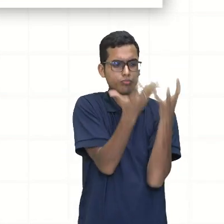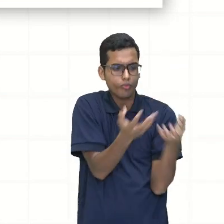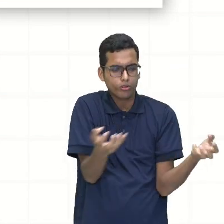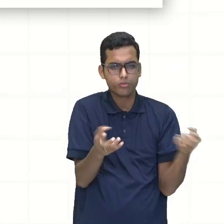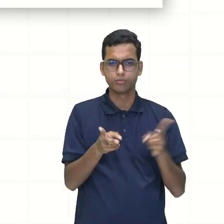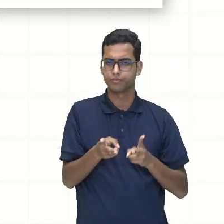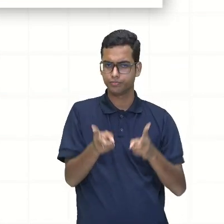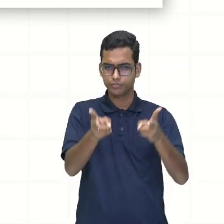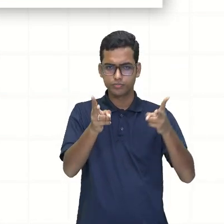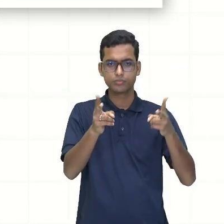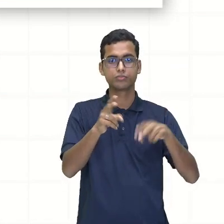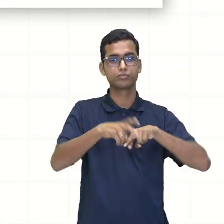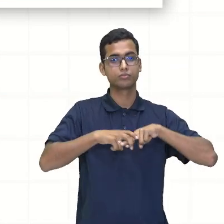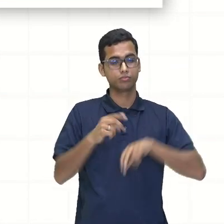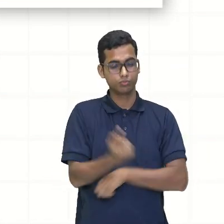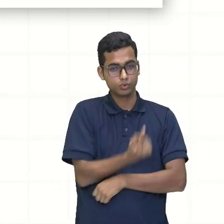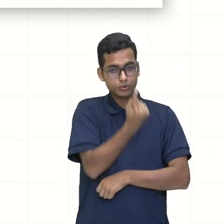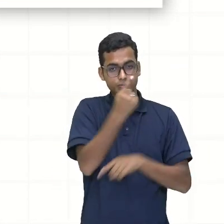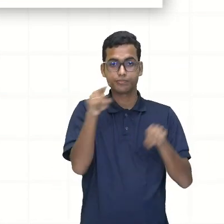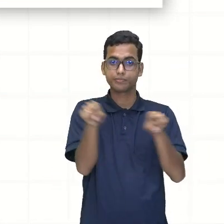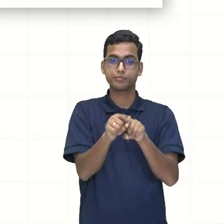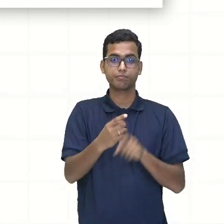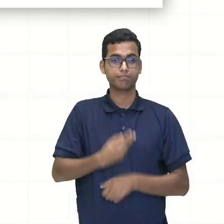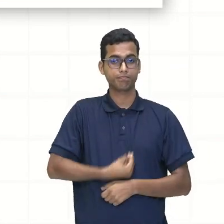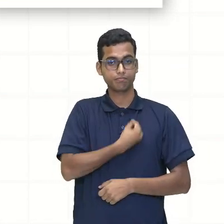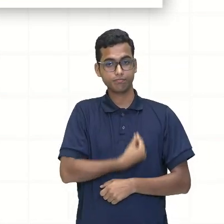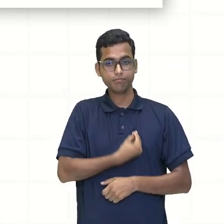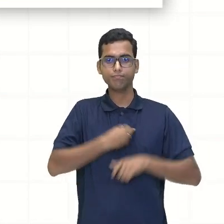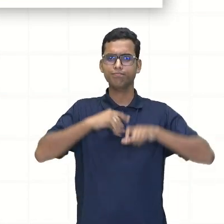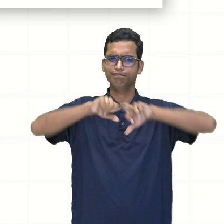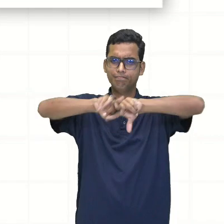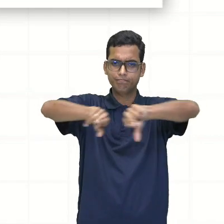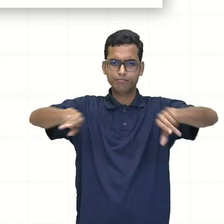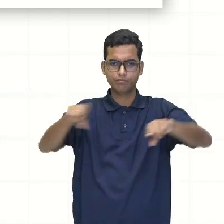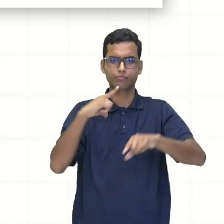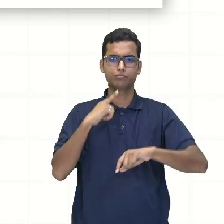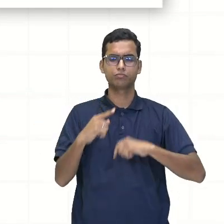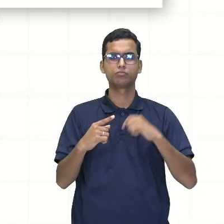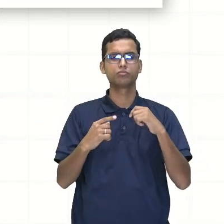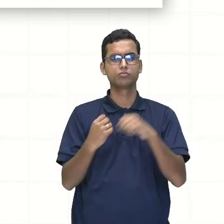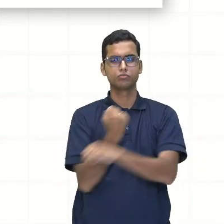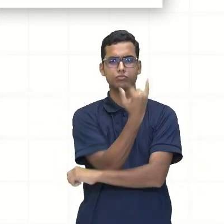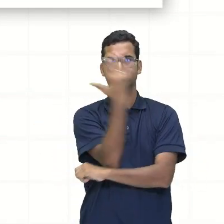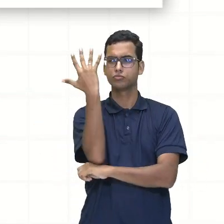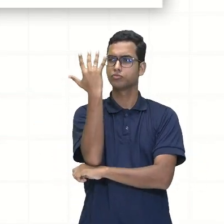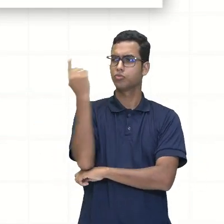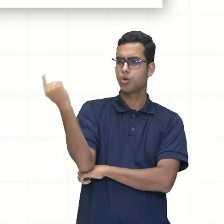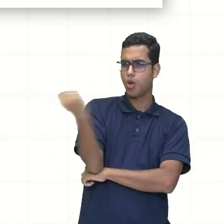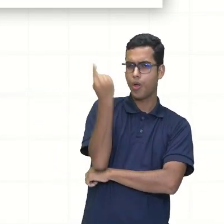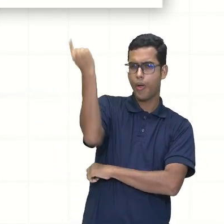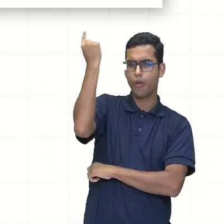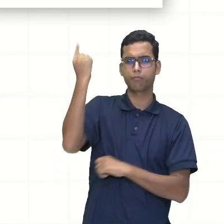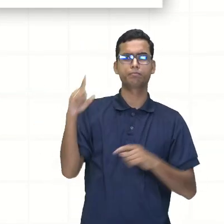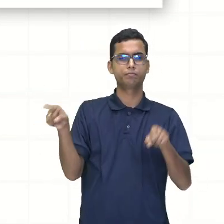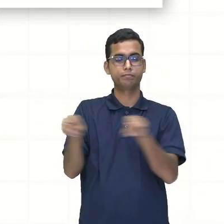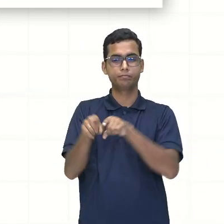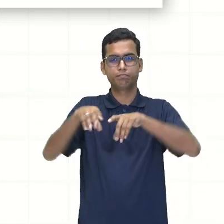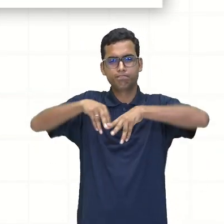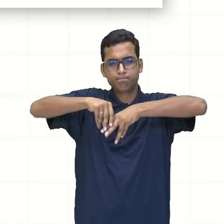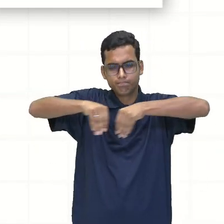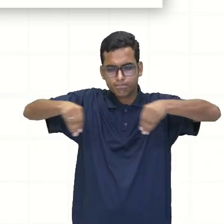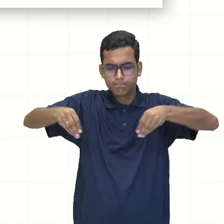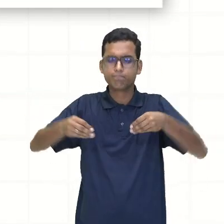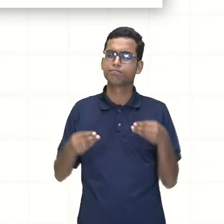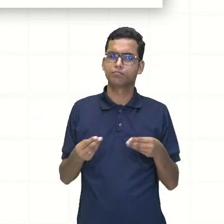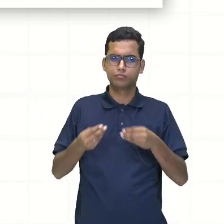biodiversidade e mesmo tendo árvores muito grandes, muito exuberantes, ela não tem um solo muito